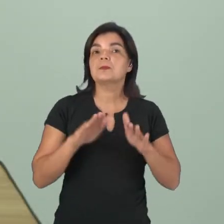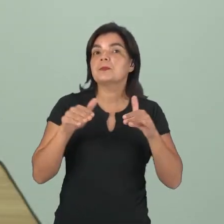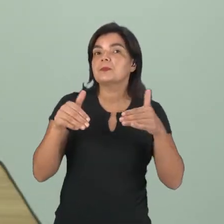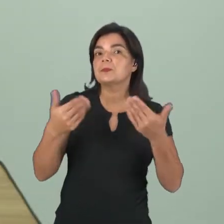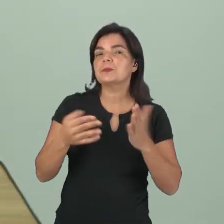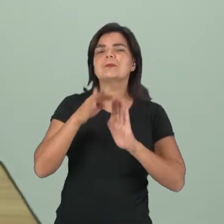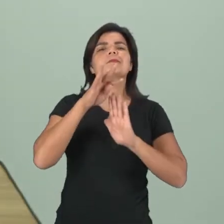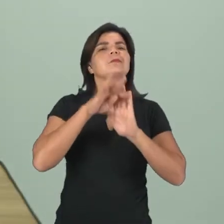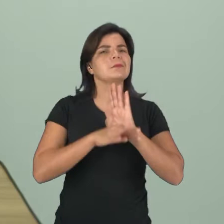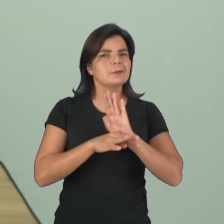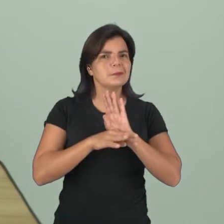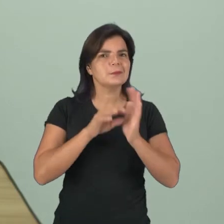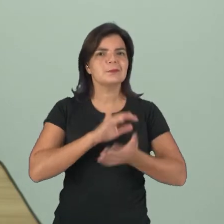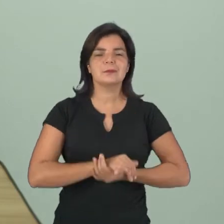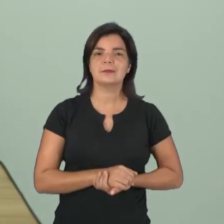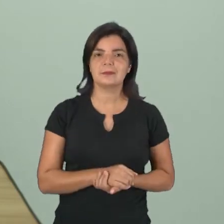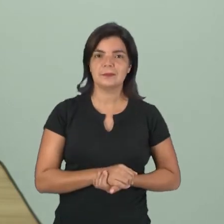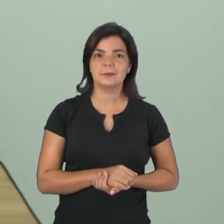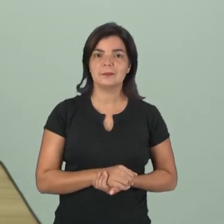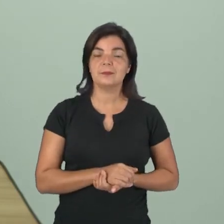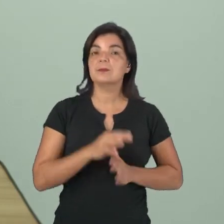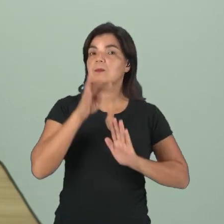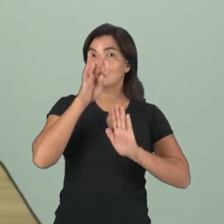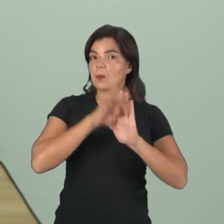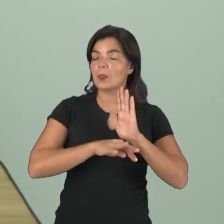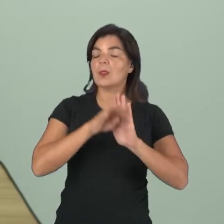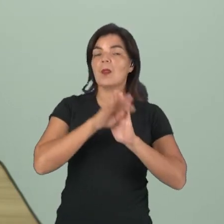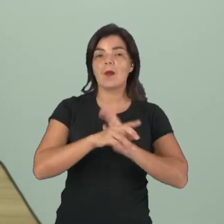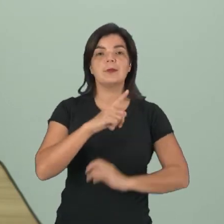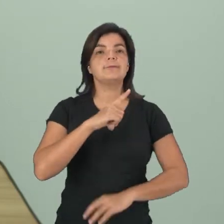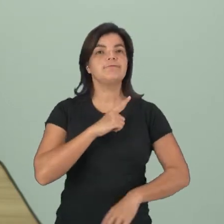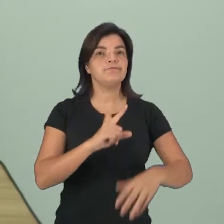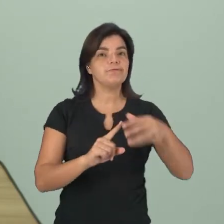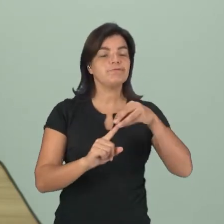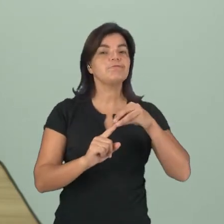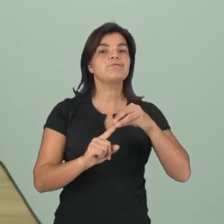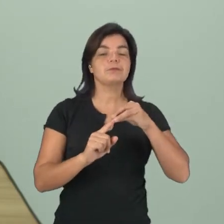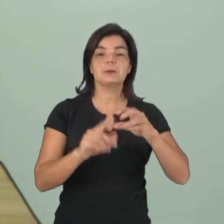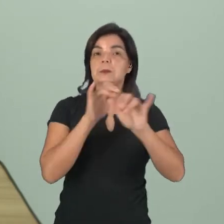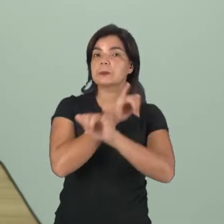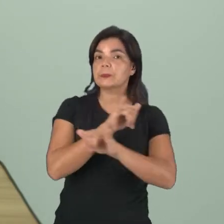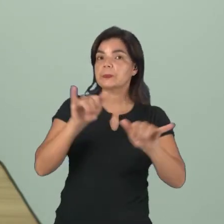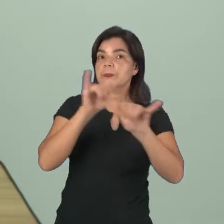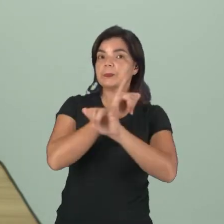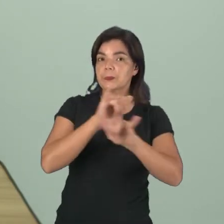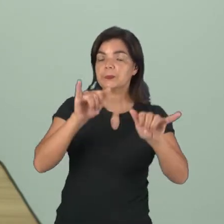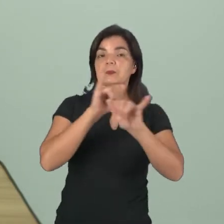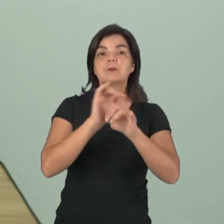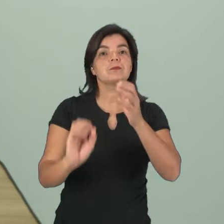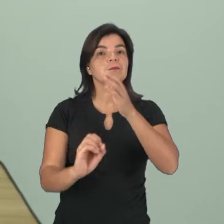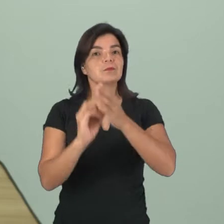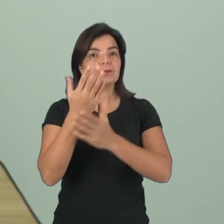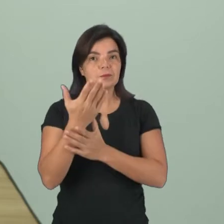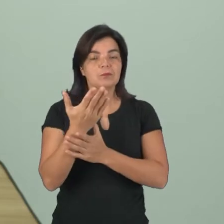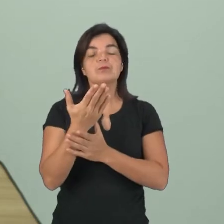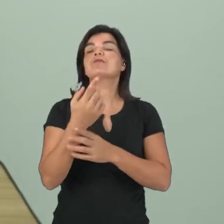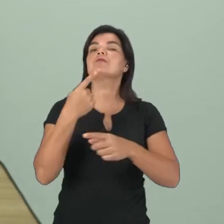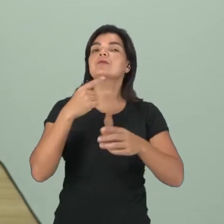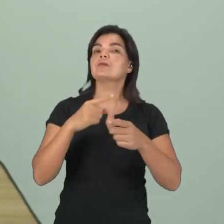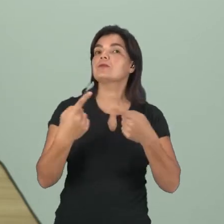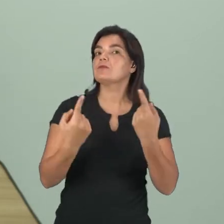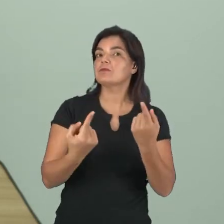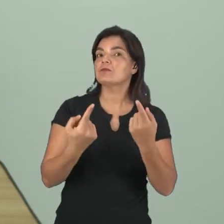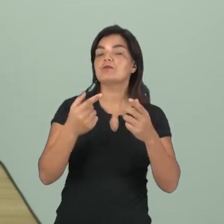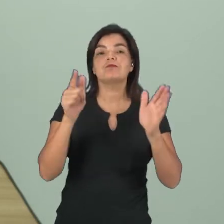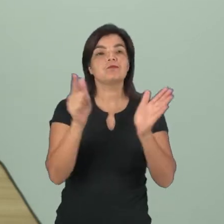Qual é o texto? Esse texto tem a finalidade de divulgar um acontecimento por